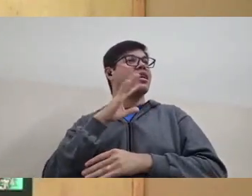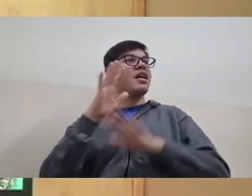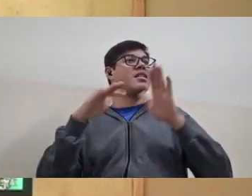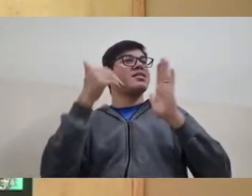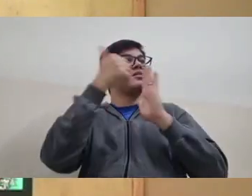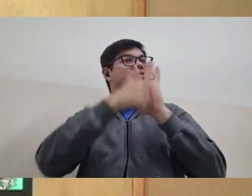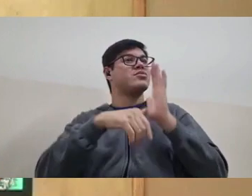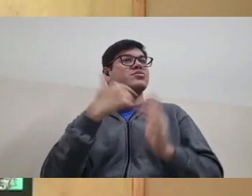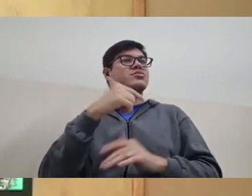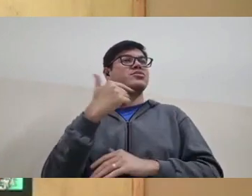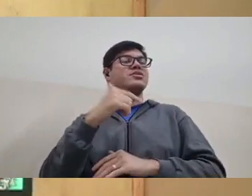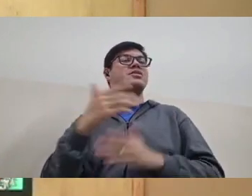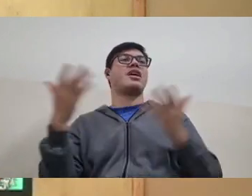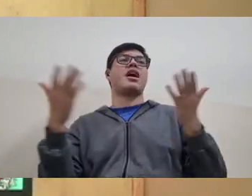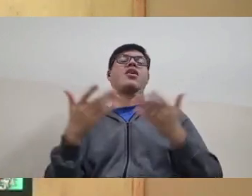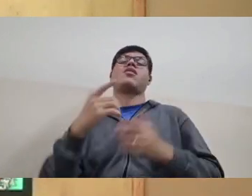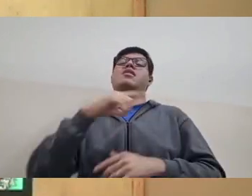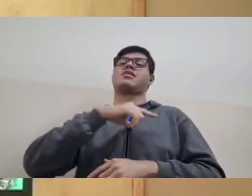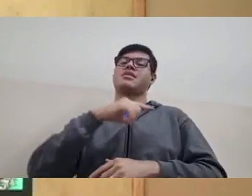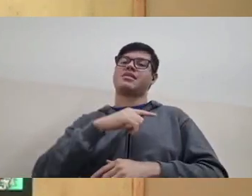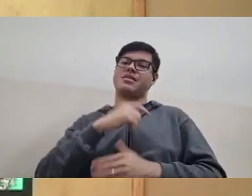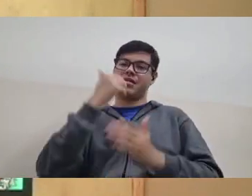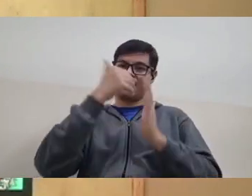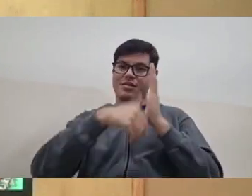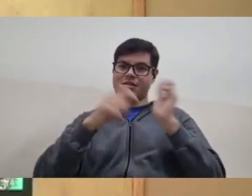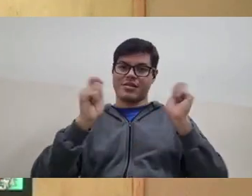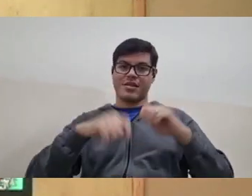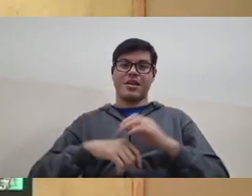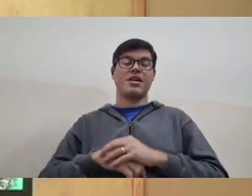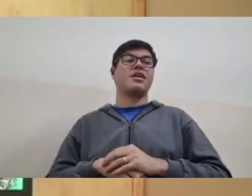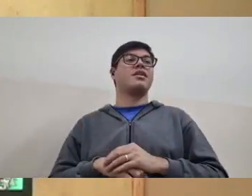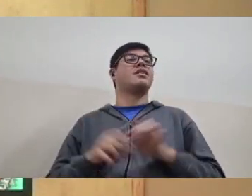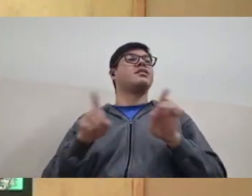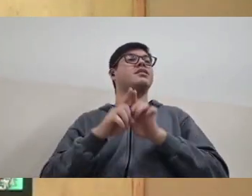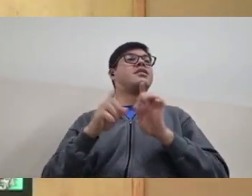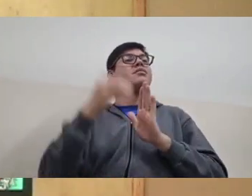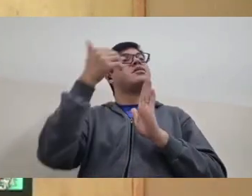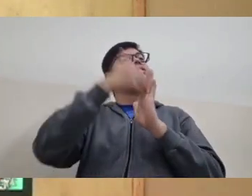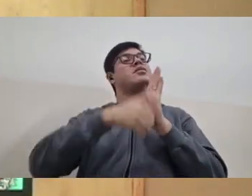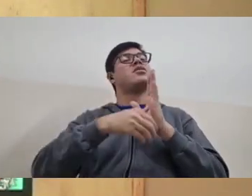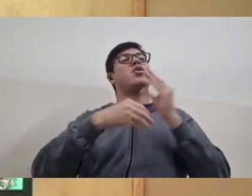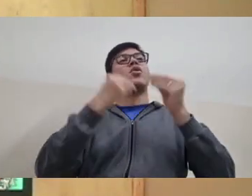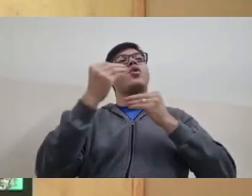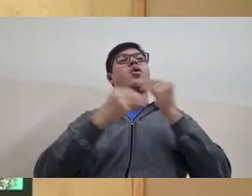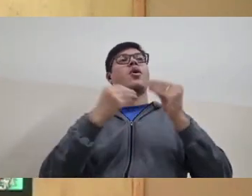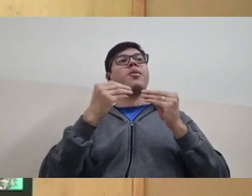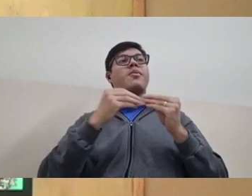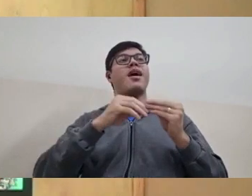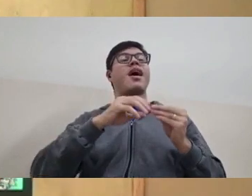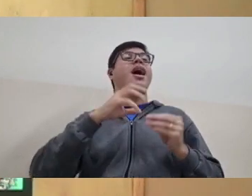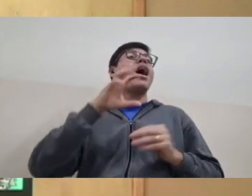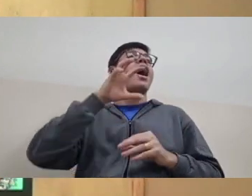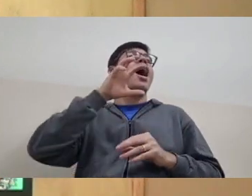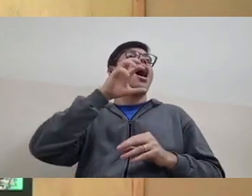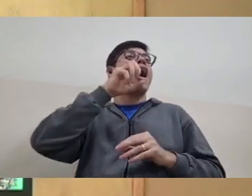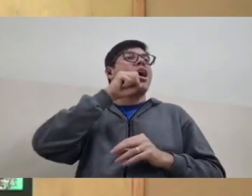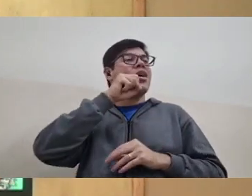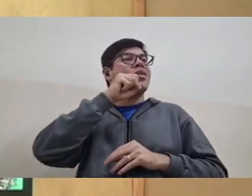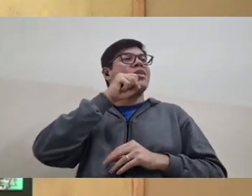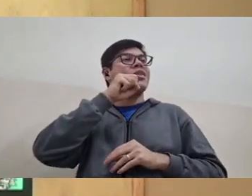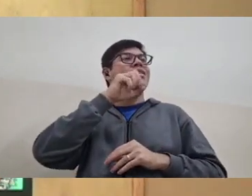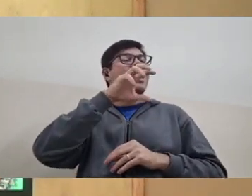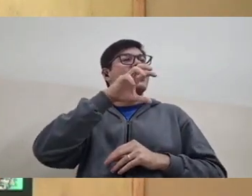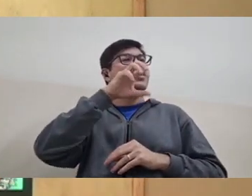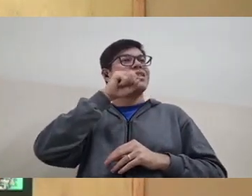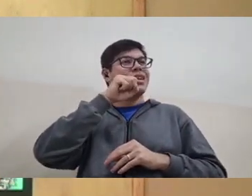legal. E não dava o desconto, agora a gente consegue dar o desconto. E agora a gente também consegue dar o desconto por animal adotado do canil